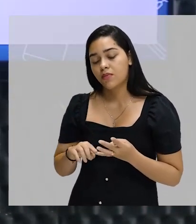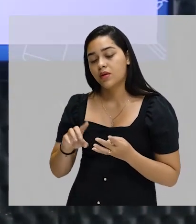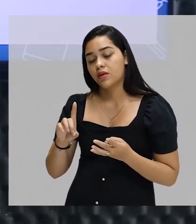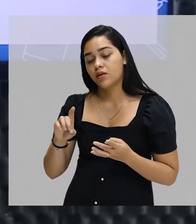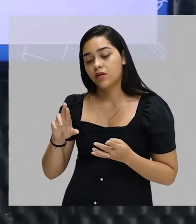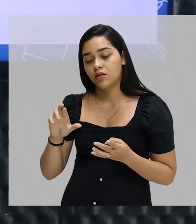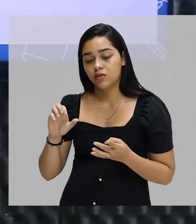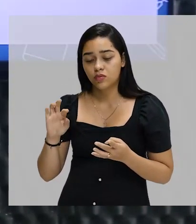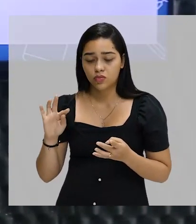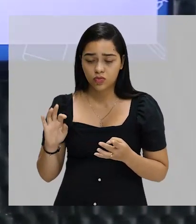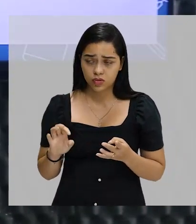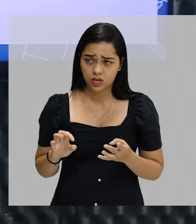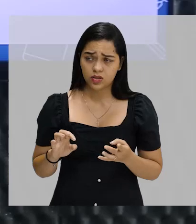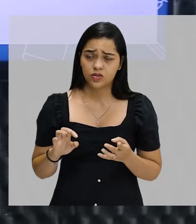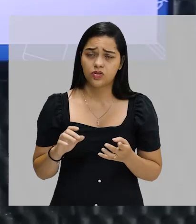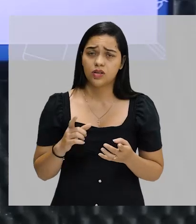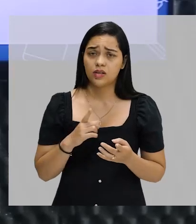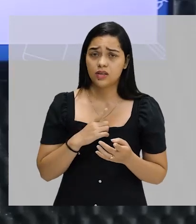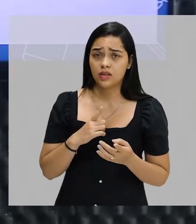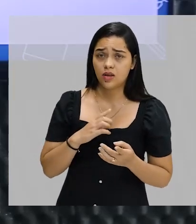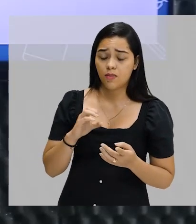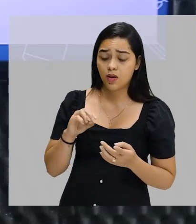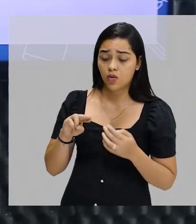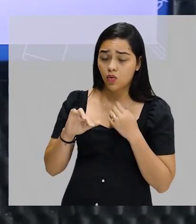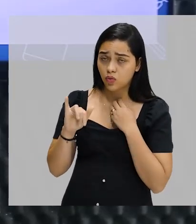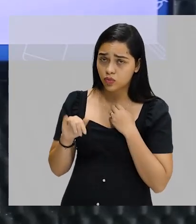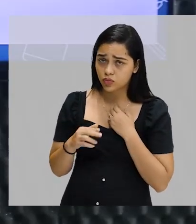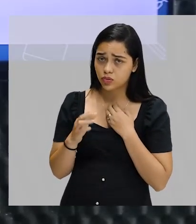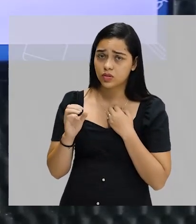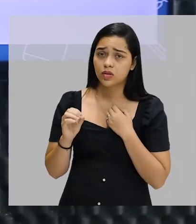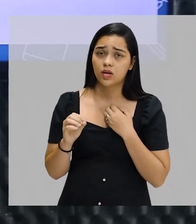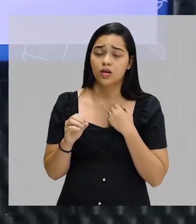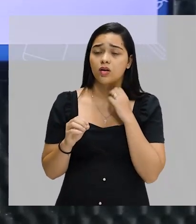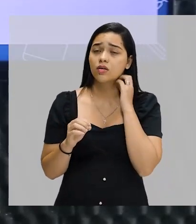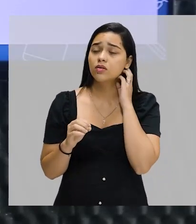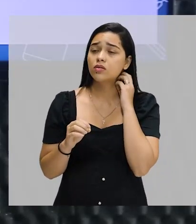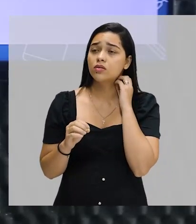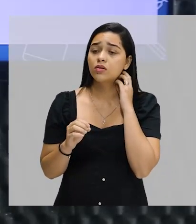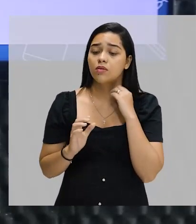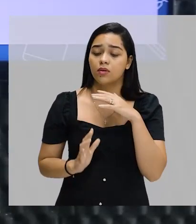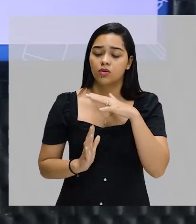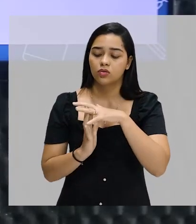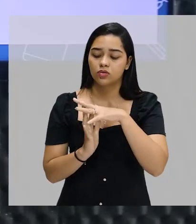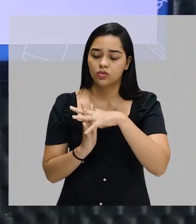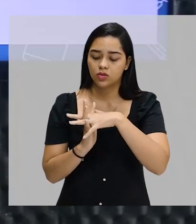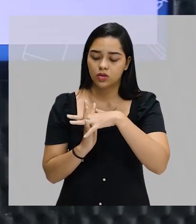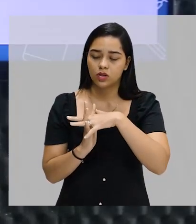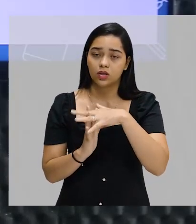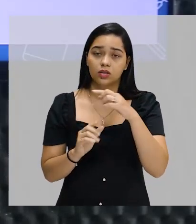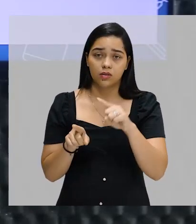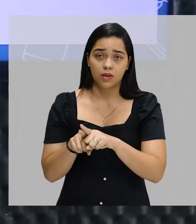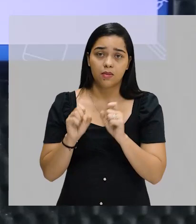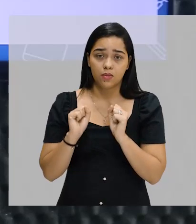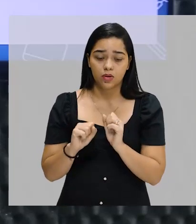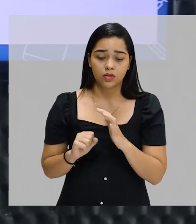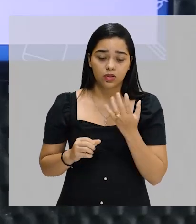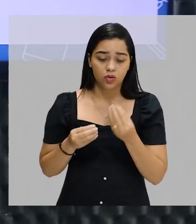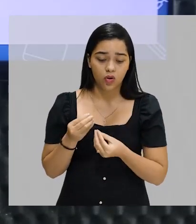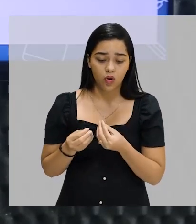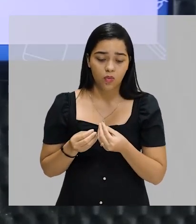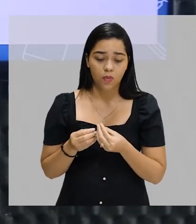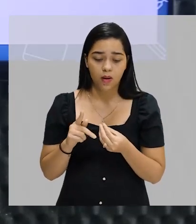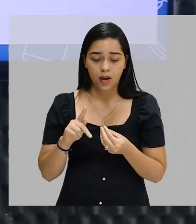conforme, que, por exemplo, é uma conjunção, consoante, né? Segundo, mas ela pode funcionar como uma